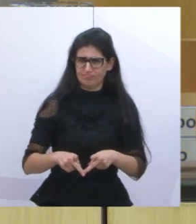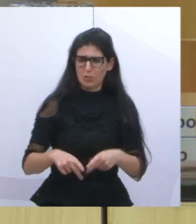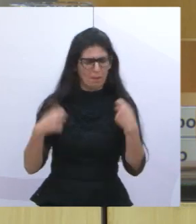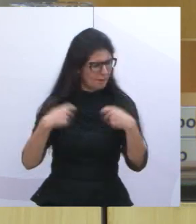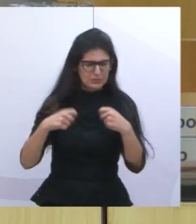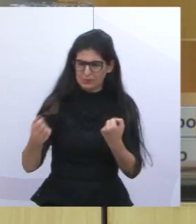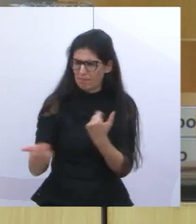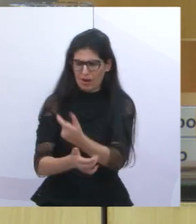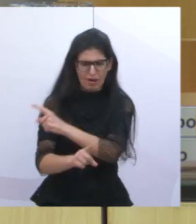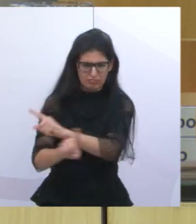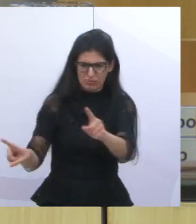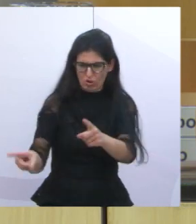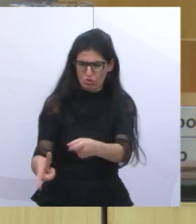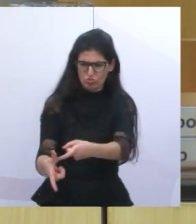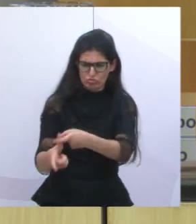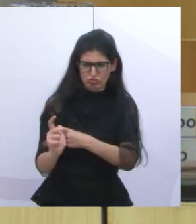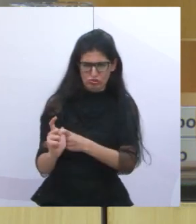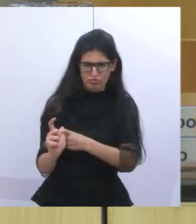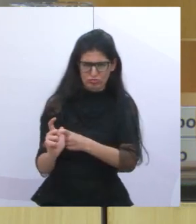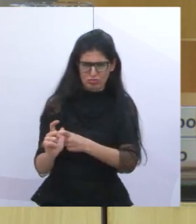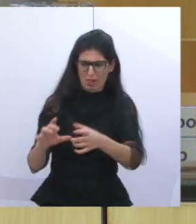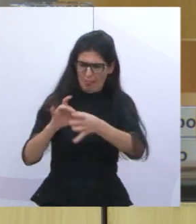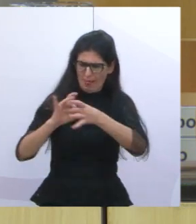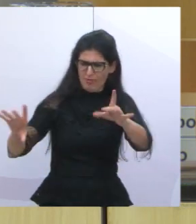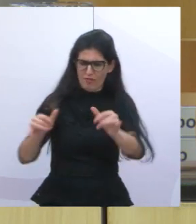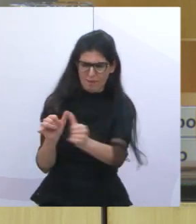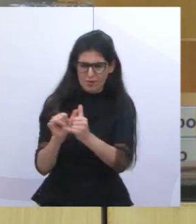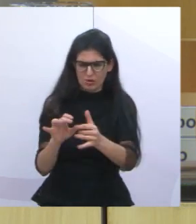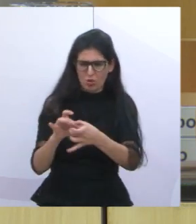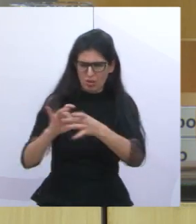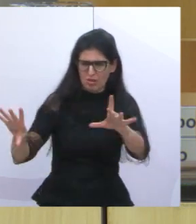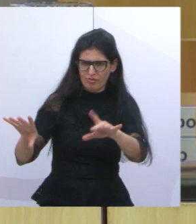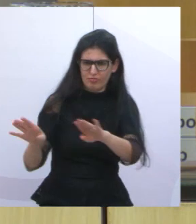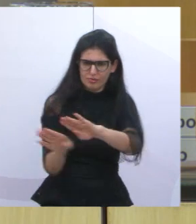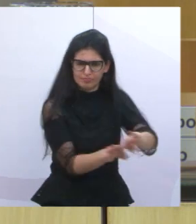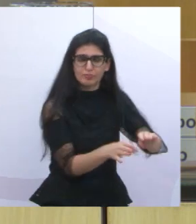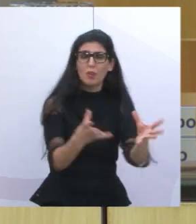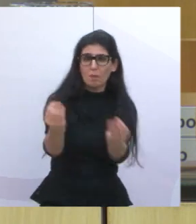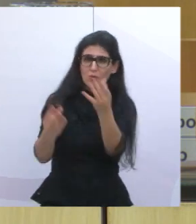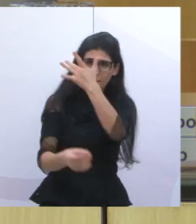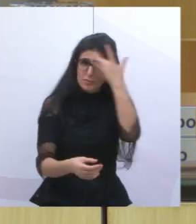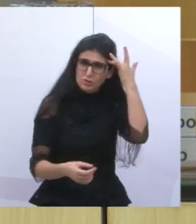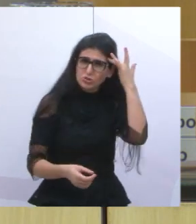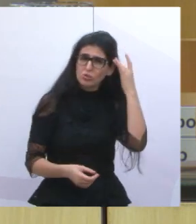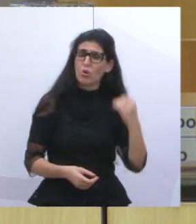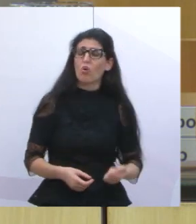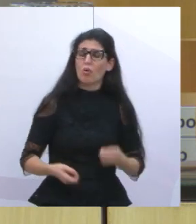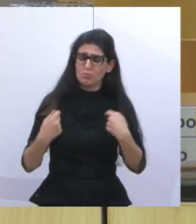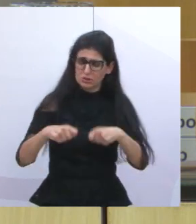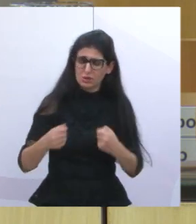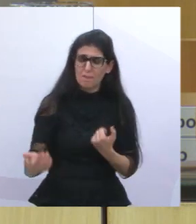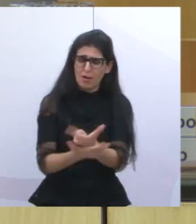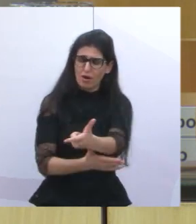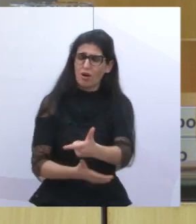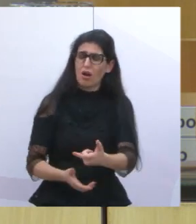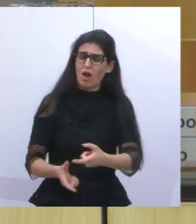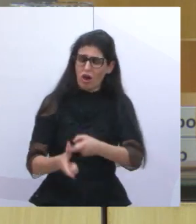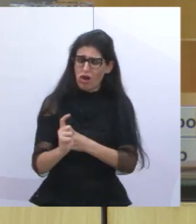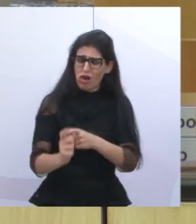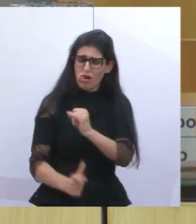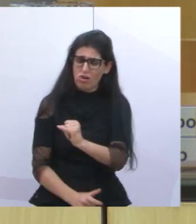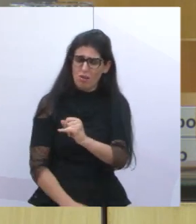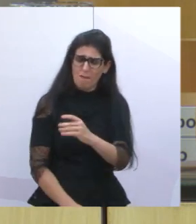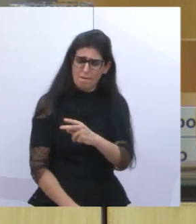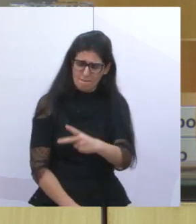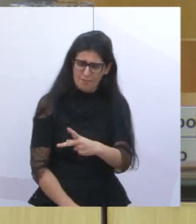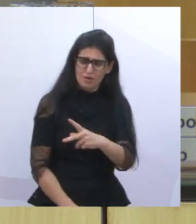beneficiá-la também a pagar seu IPTU. Tem como eu já falei, tem muitas pessoas que estão com